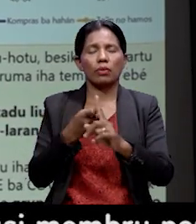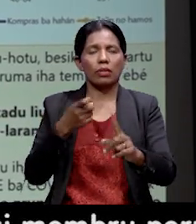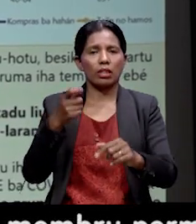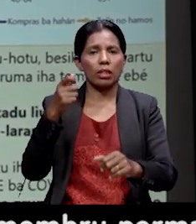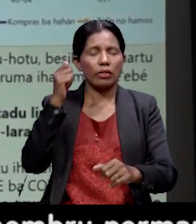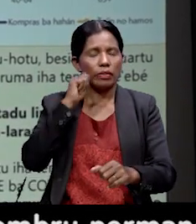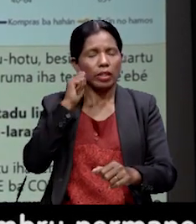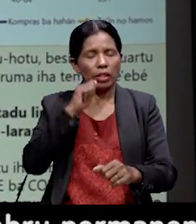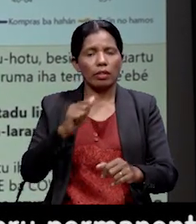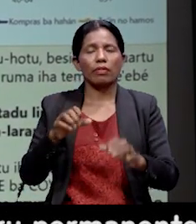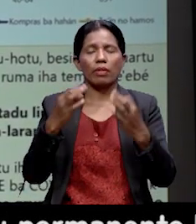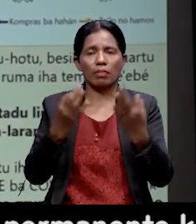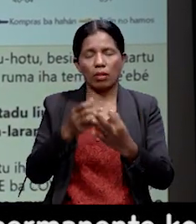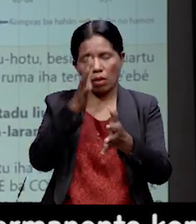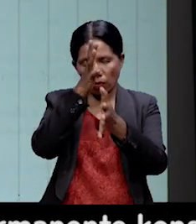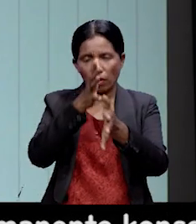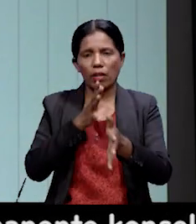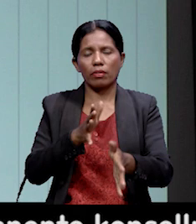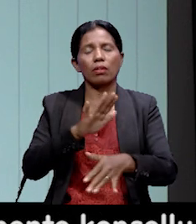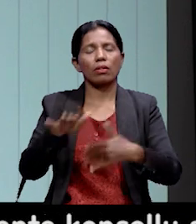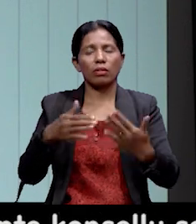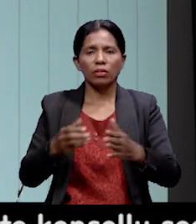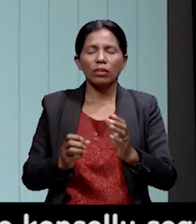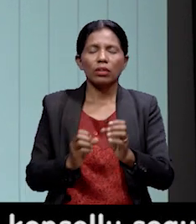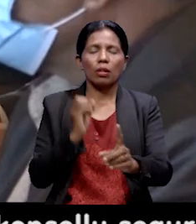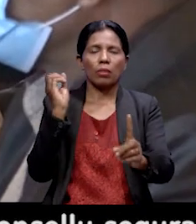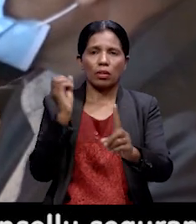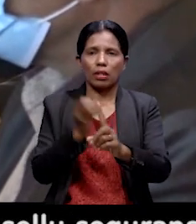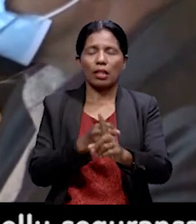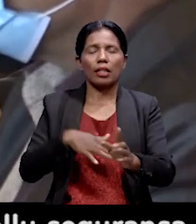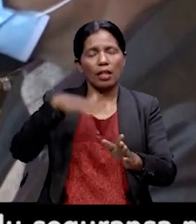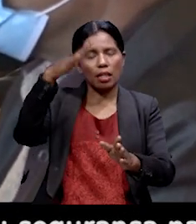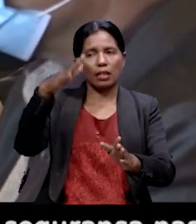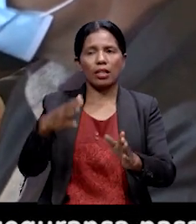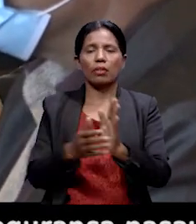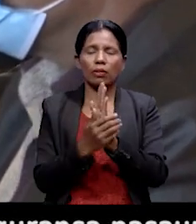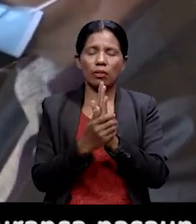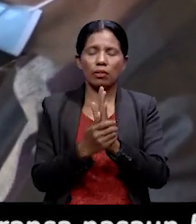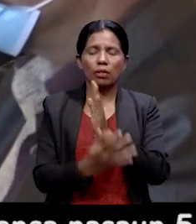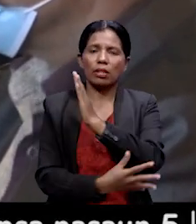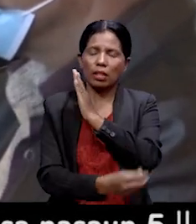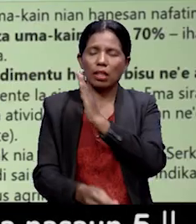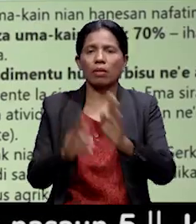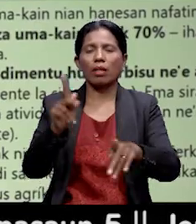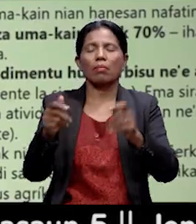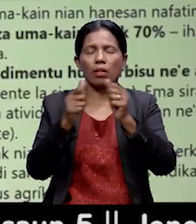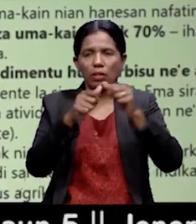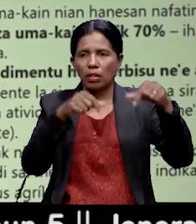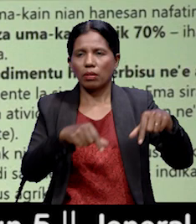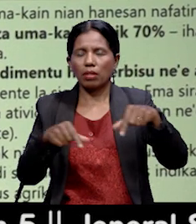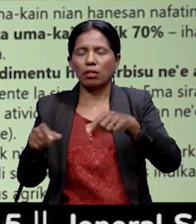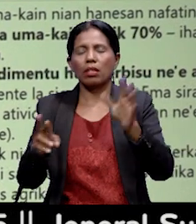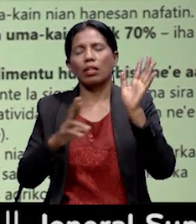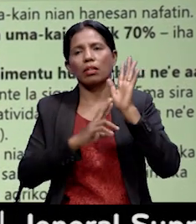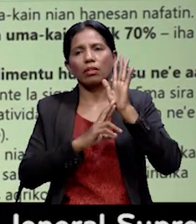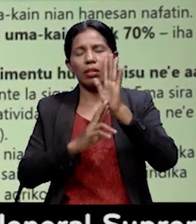ema ferica tua sira e a oportunidade as liu atu sai kiak, no ema ho deficiência sira, retan